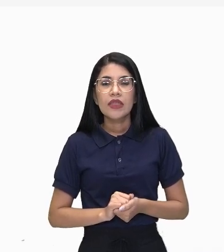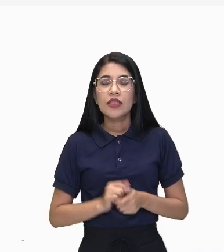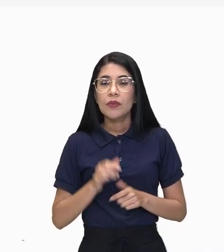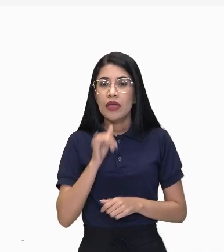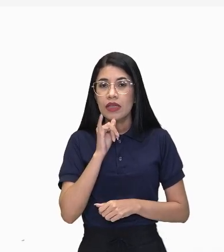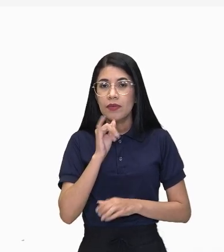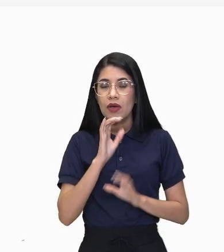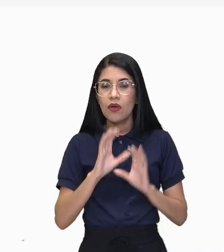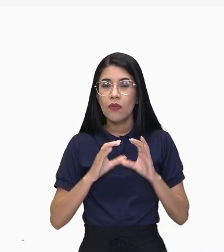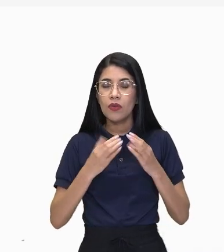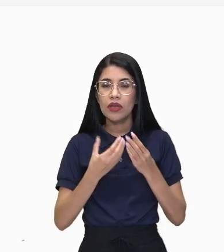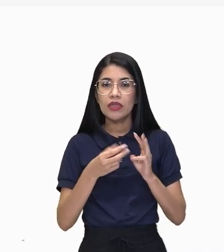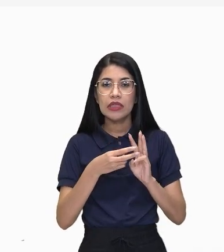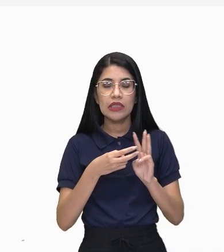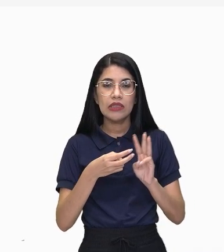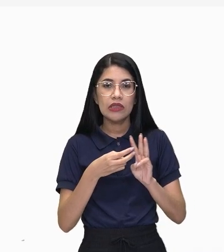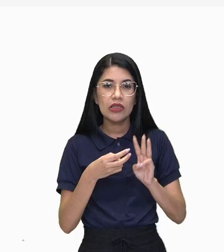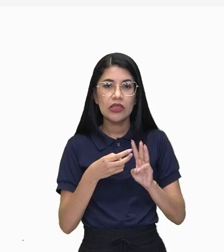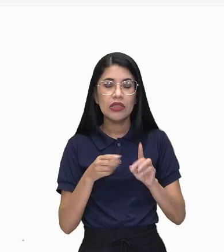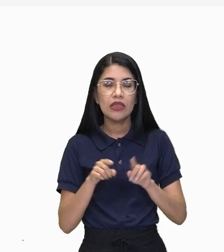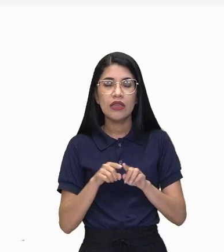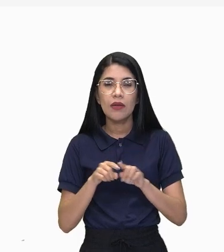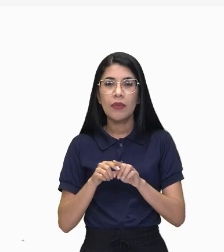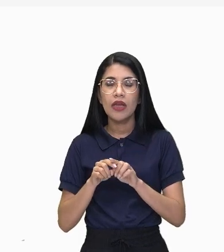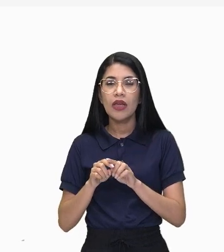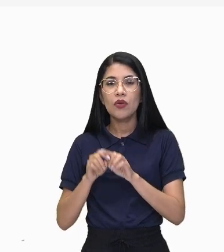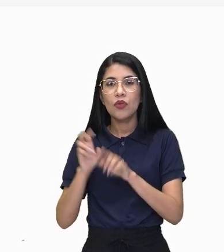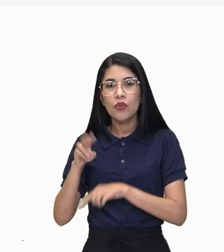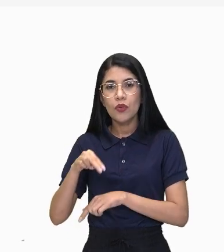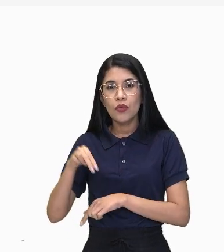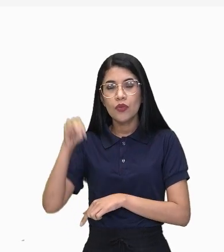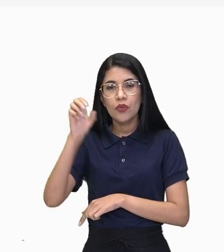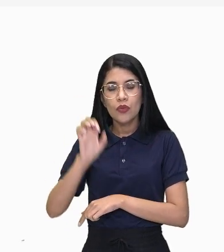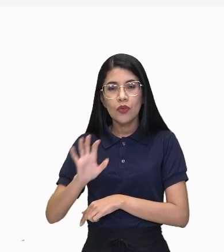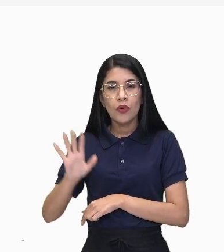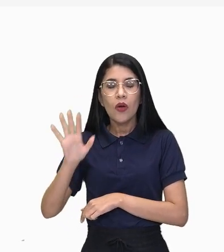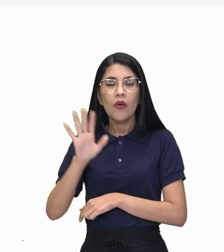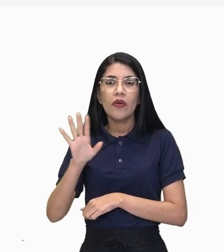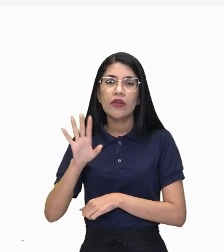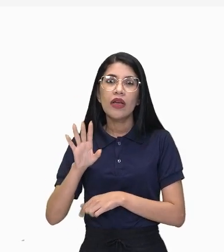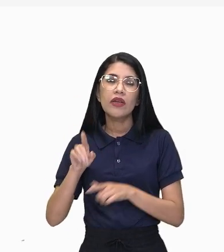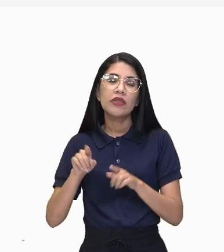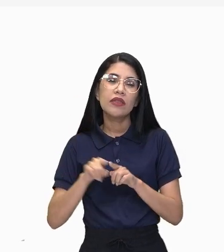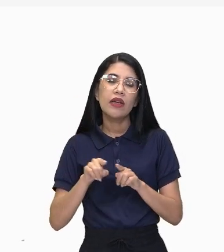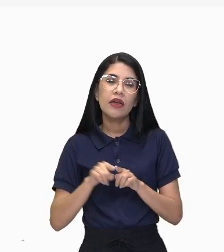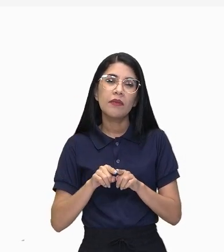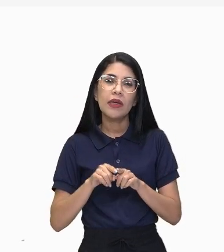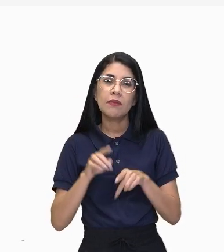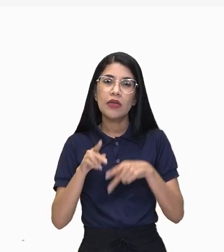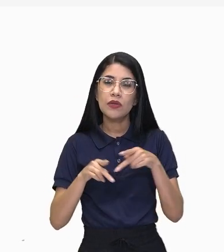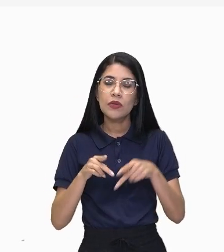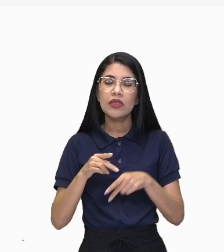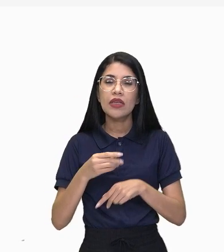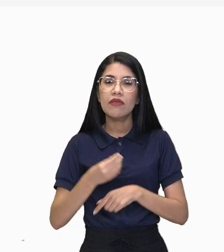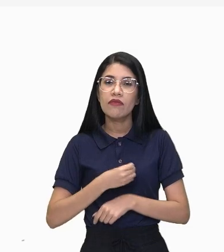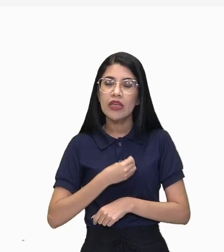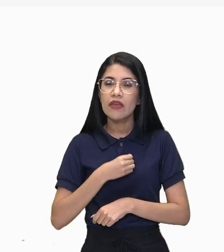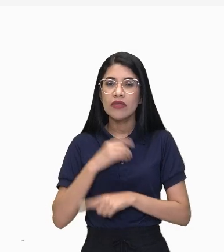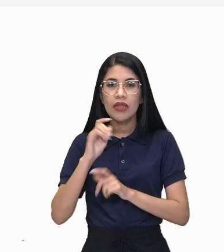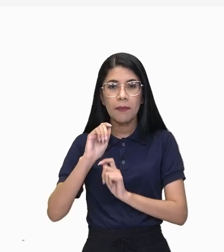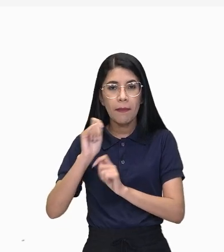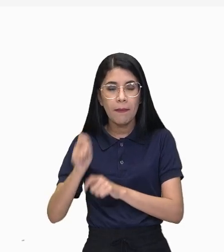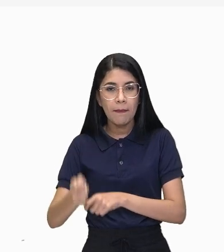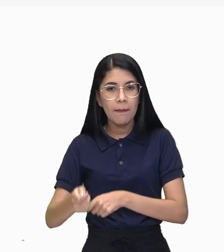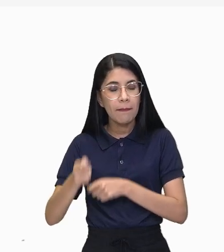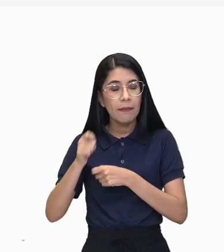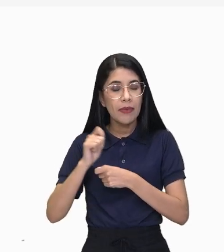comunidades indígenas, né, os nordestinos, a comunidade pesqueira, né, que trabalha, né,